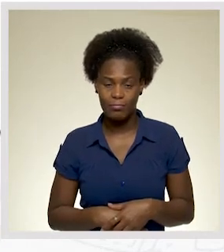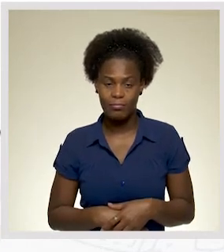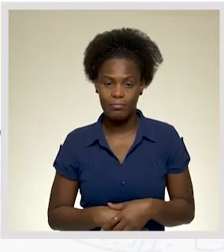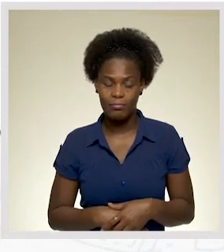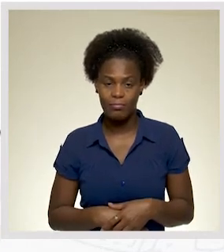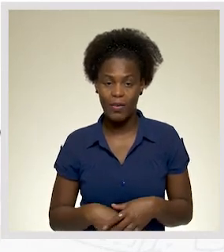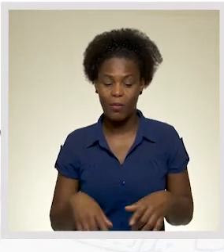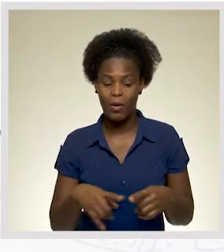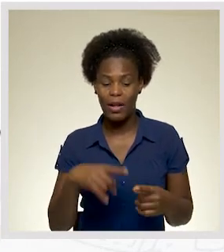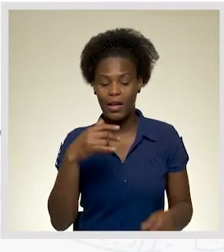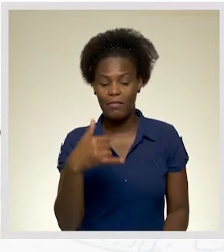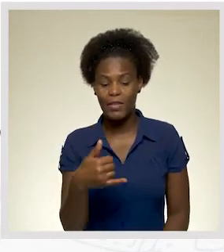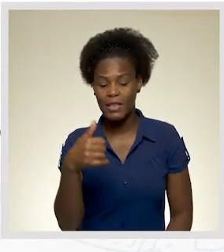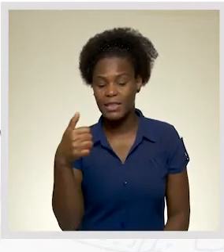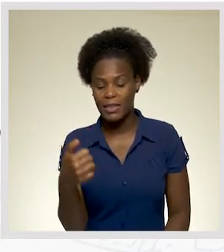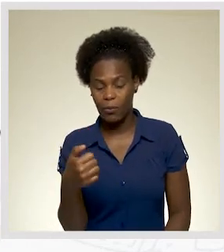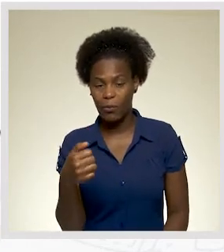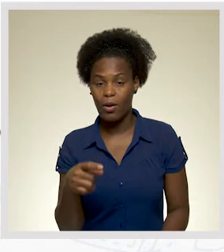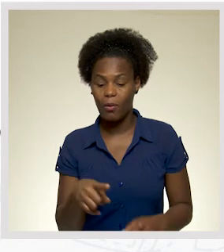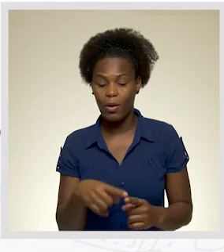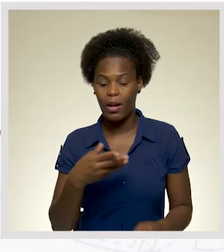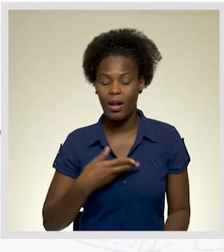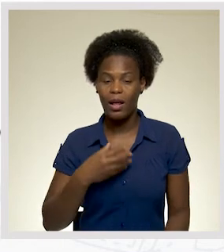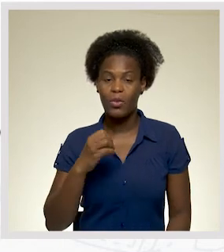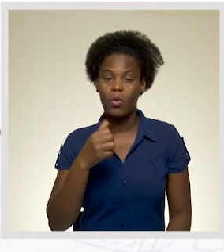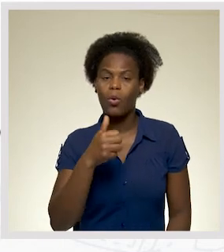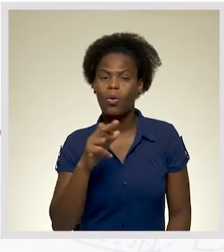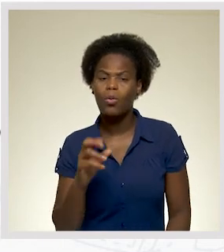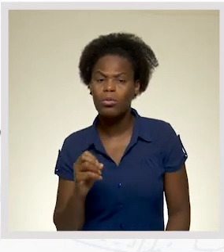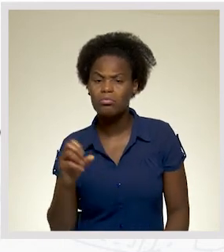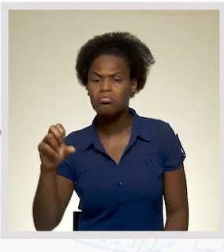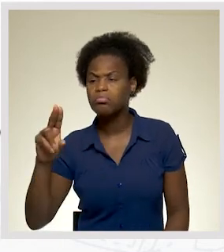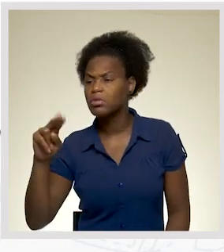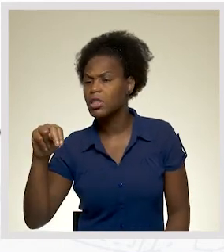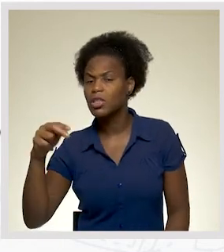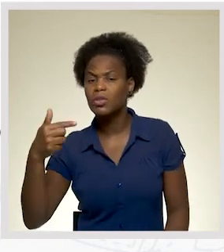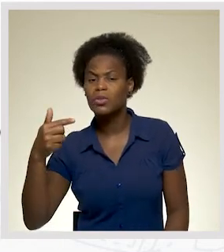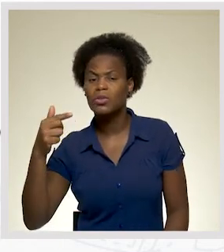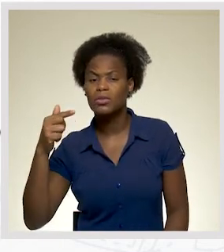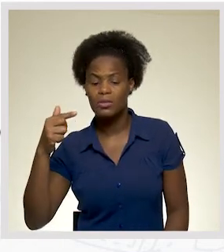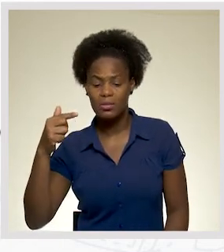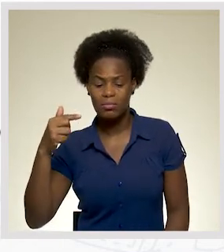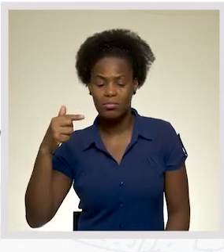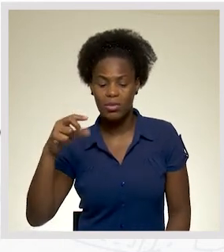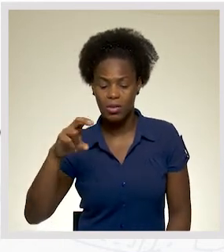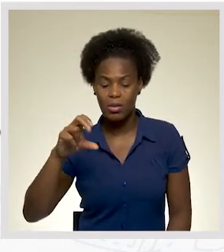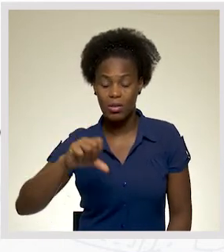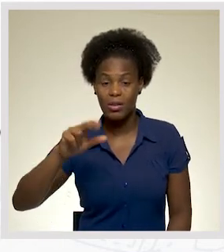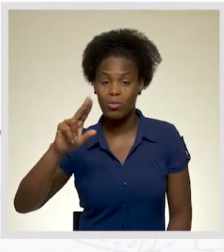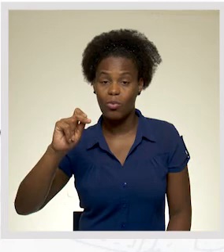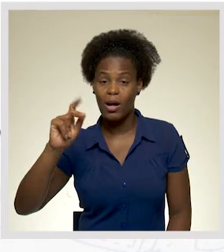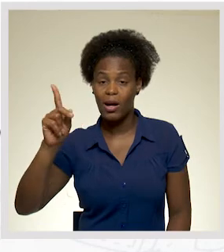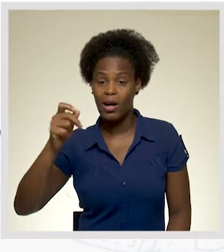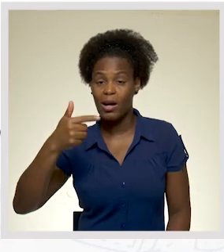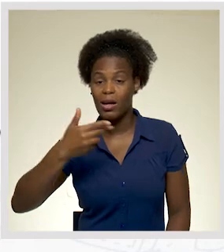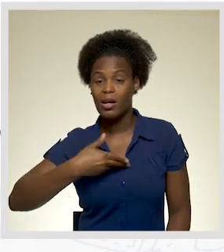25 é o dobro, triplo, quádruplo ou quíntuplo de 5. Se eu multiplicar 2